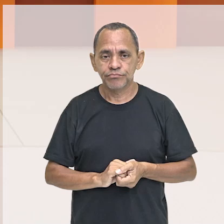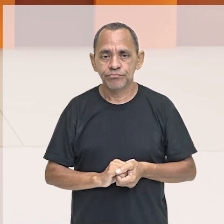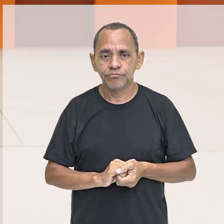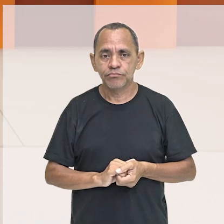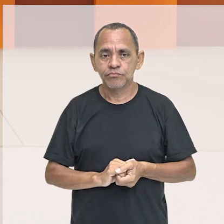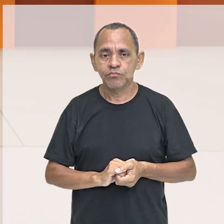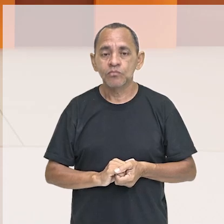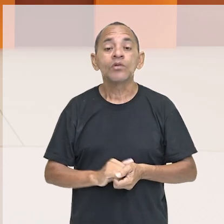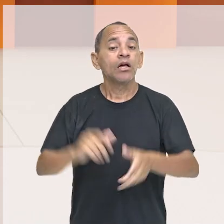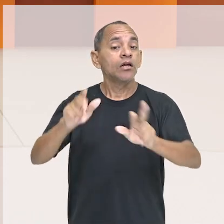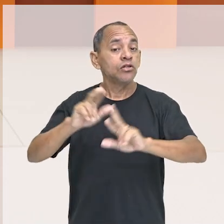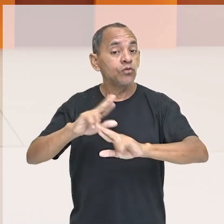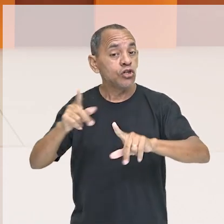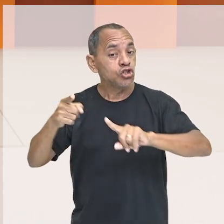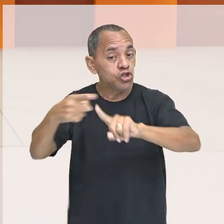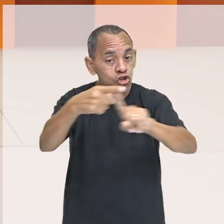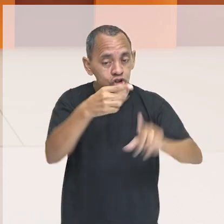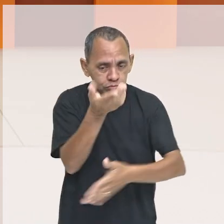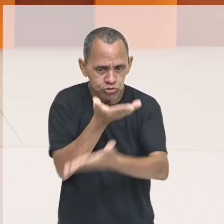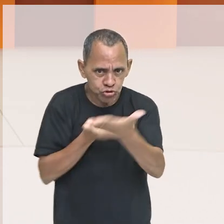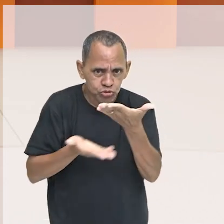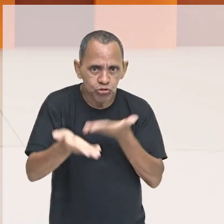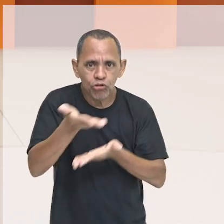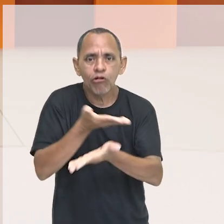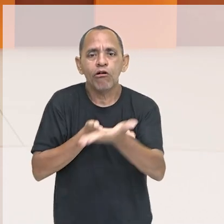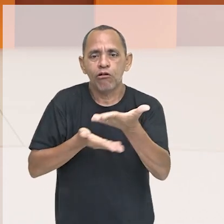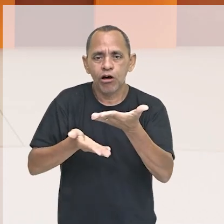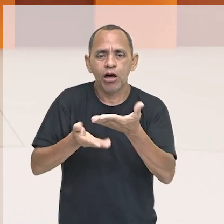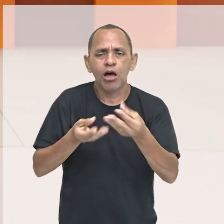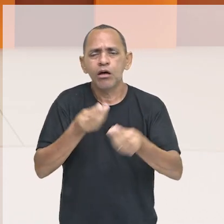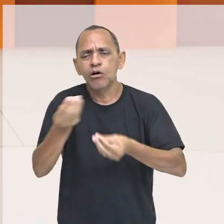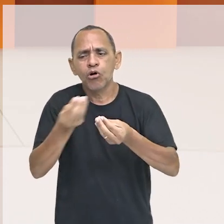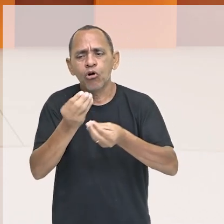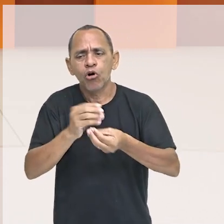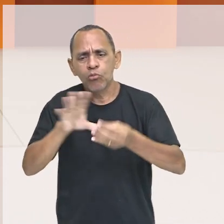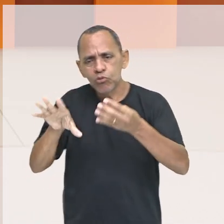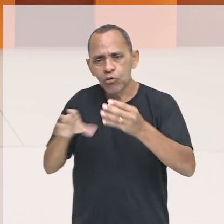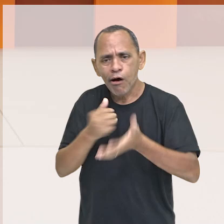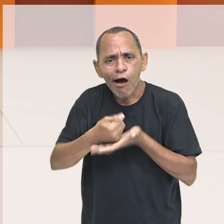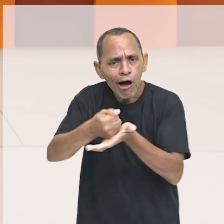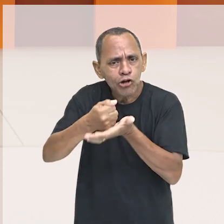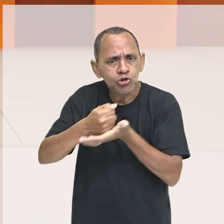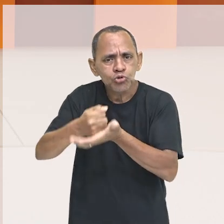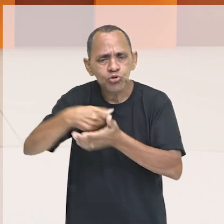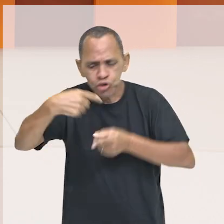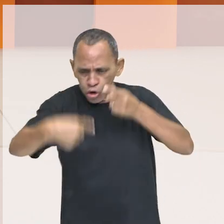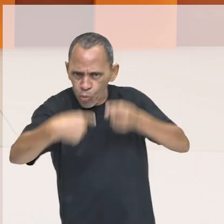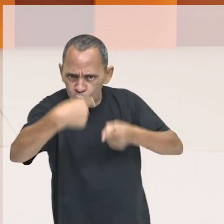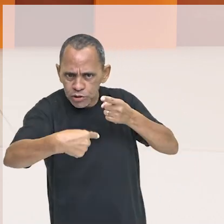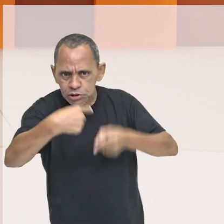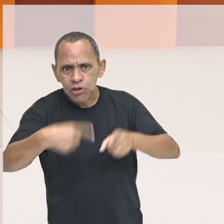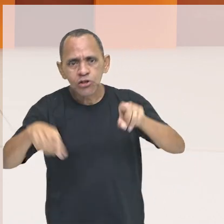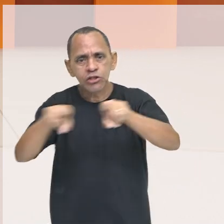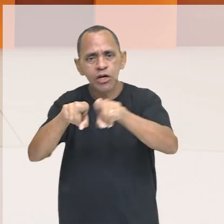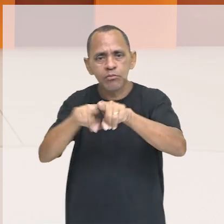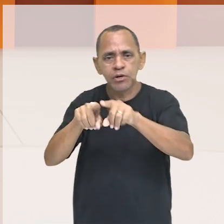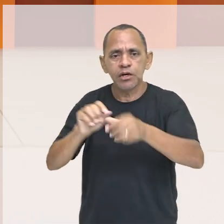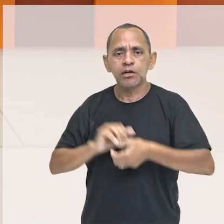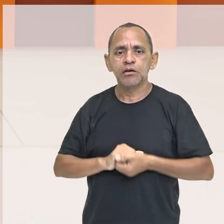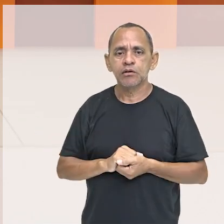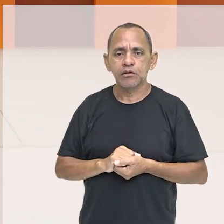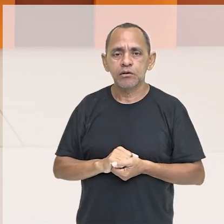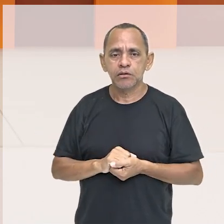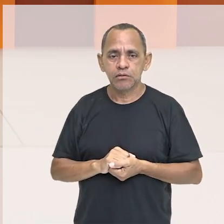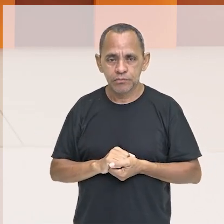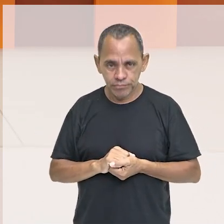Os diferentes modos de interação social, como a cooperação, a competição e o conflito, são